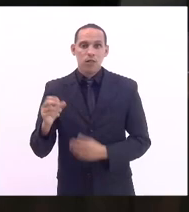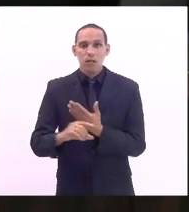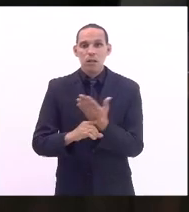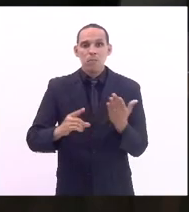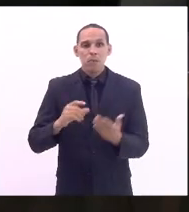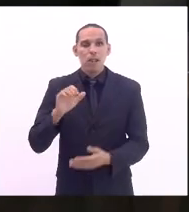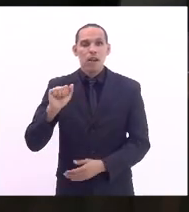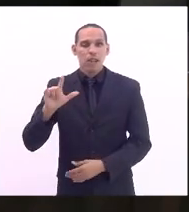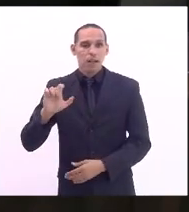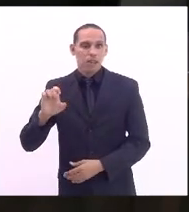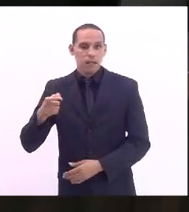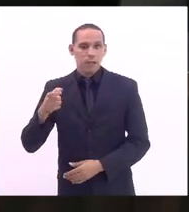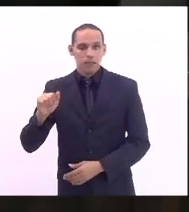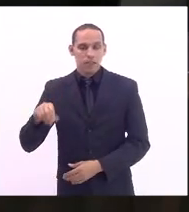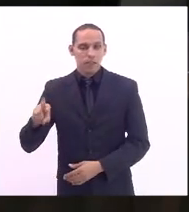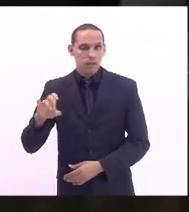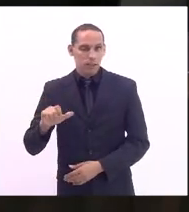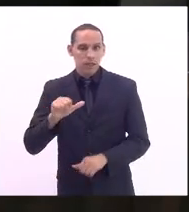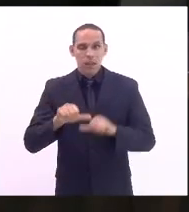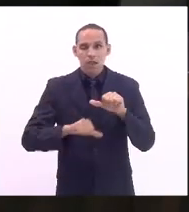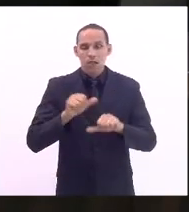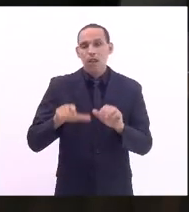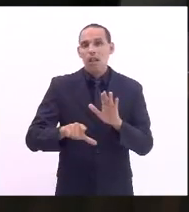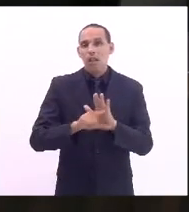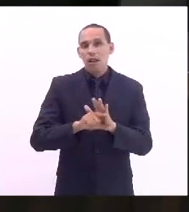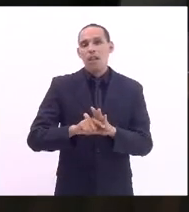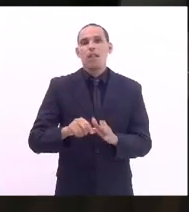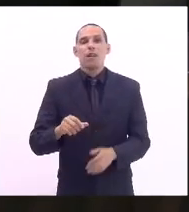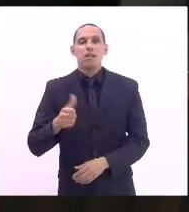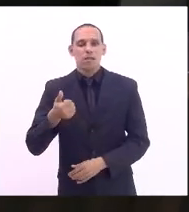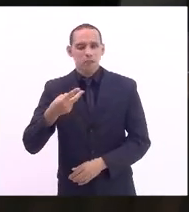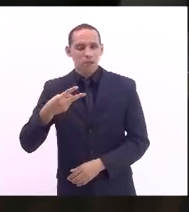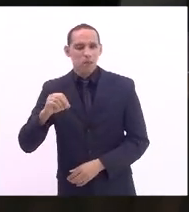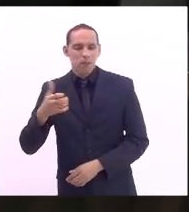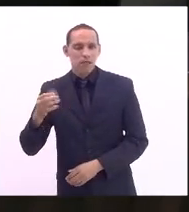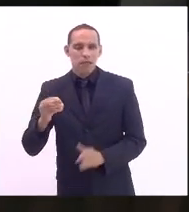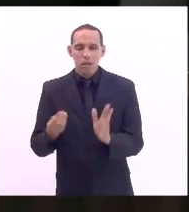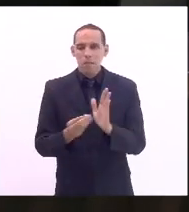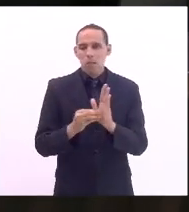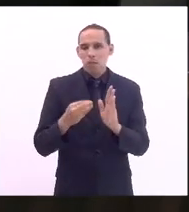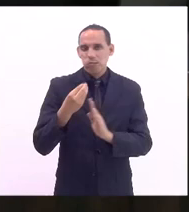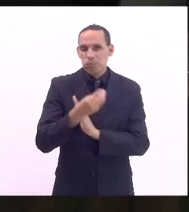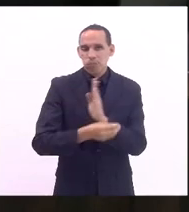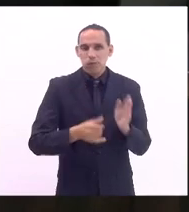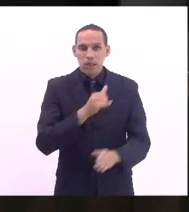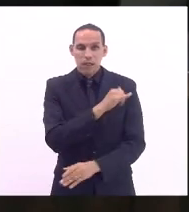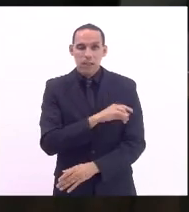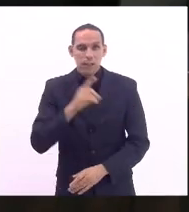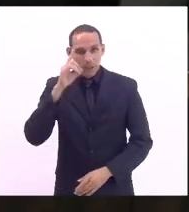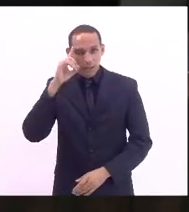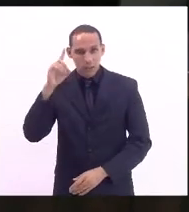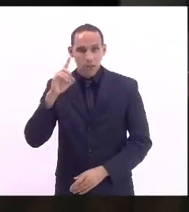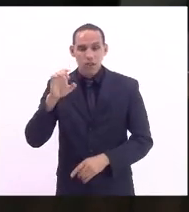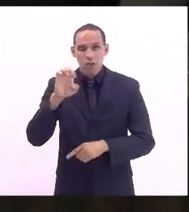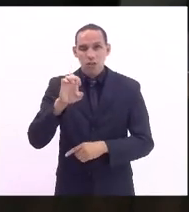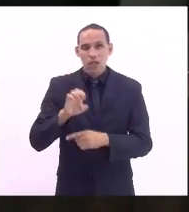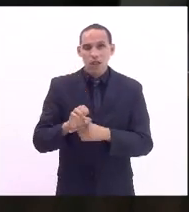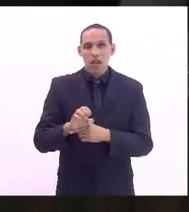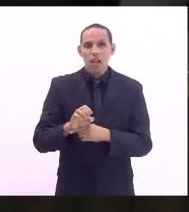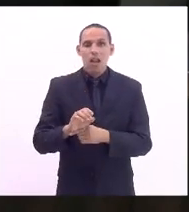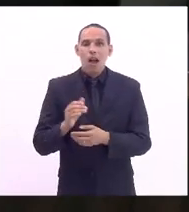Freitas, que altera a lei 5.645 de 2010, incluindo no calendário oficial do Estado do Rio de Janeiro o Dia Estadual do Colecionador,